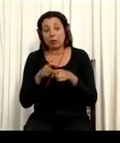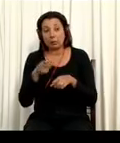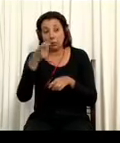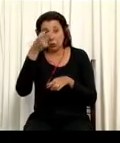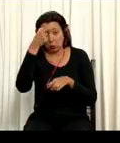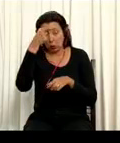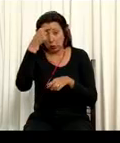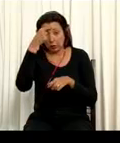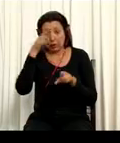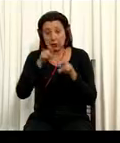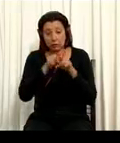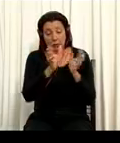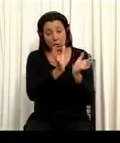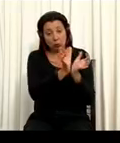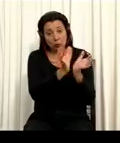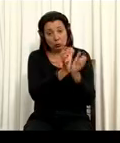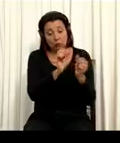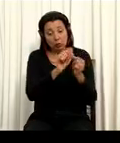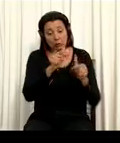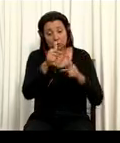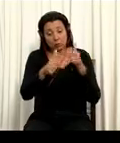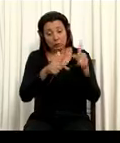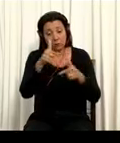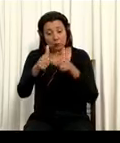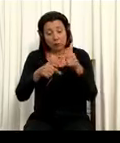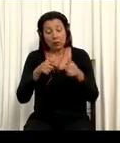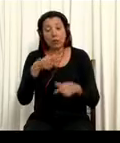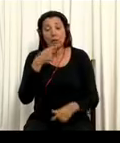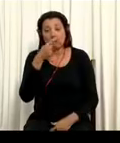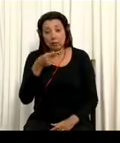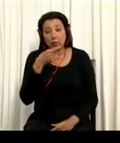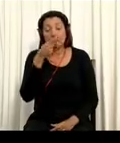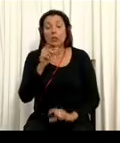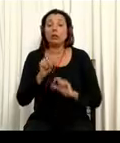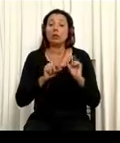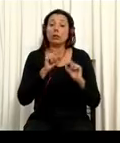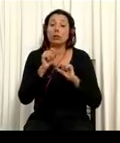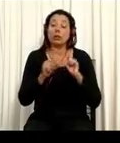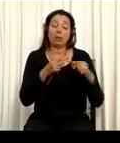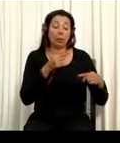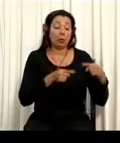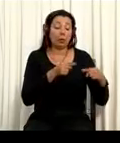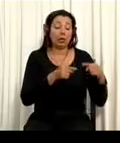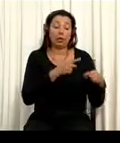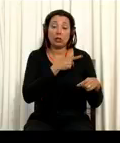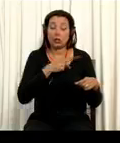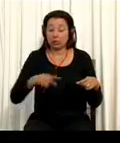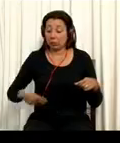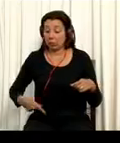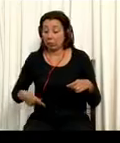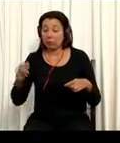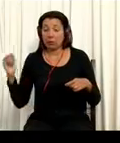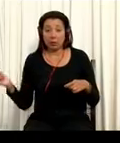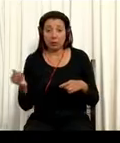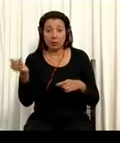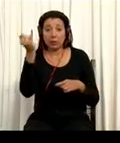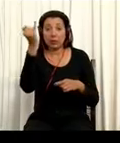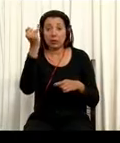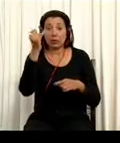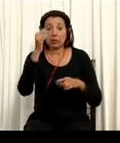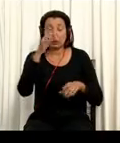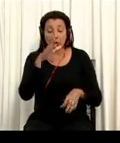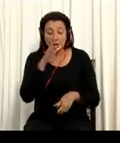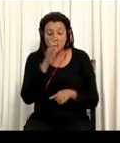de classe, fazendo esse trabalho, falando sobre as políticas públicas, a importância de fortalecer